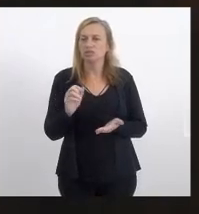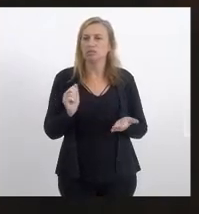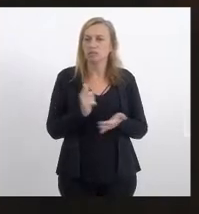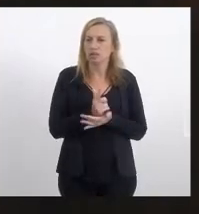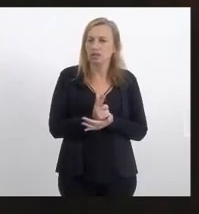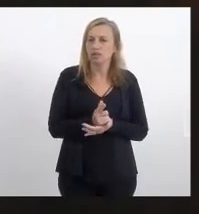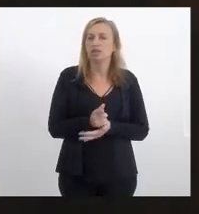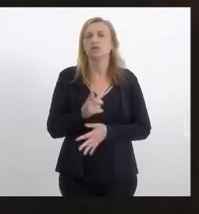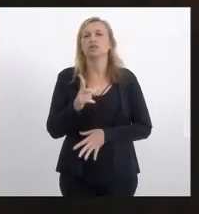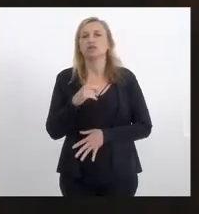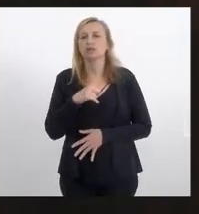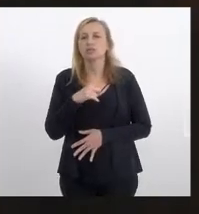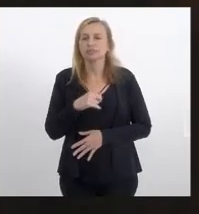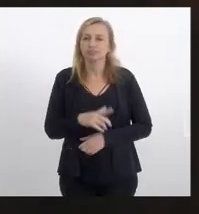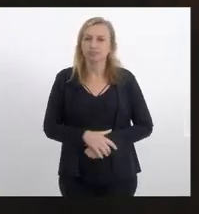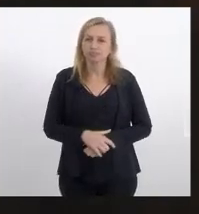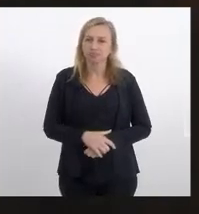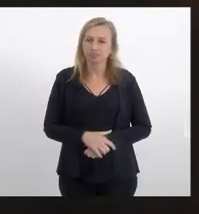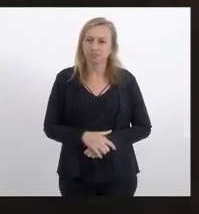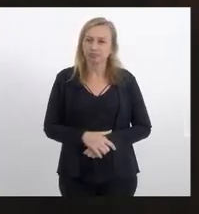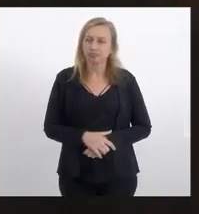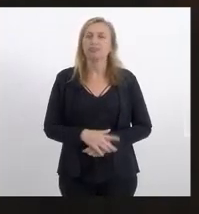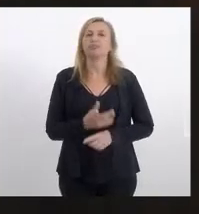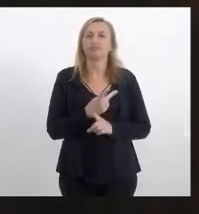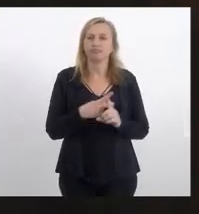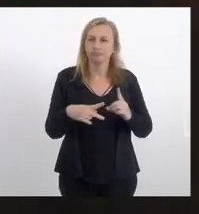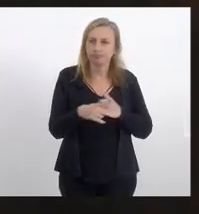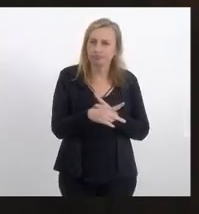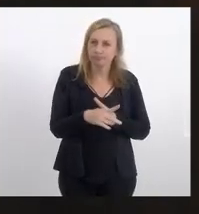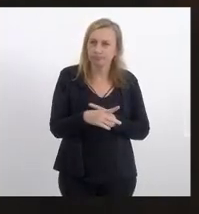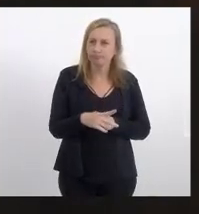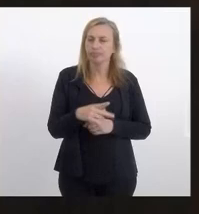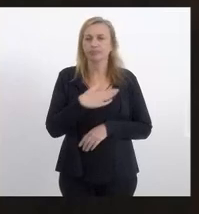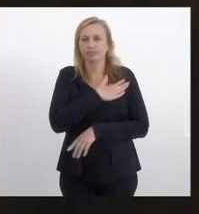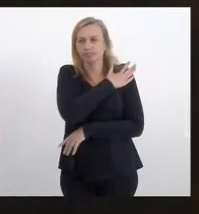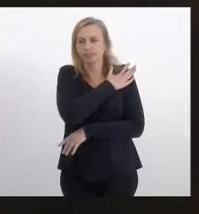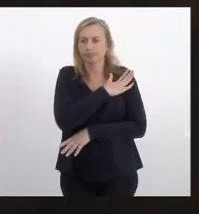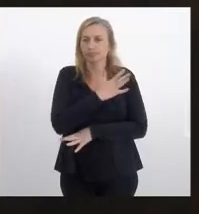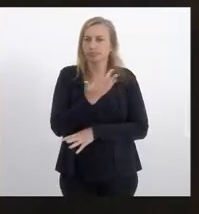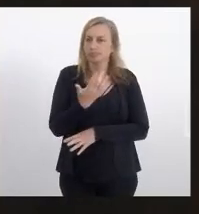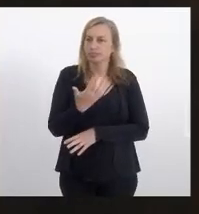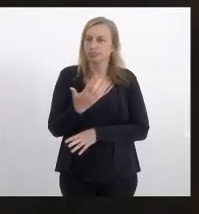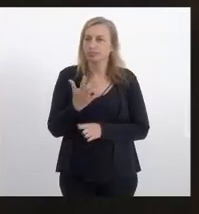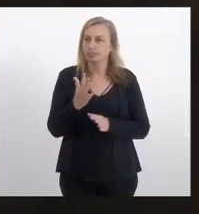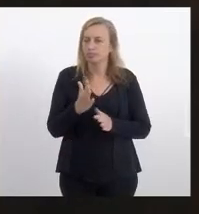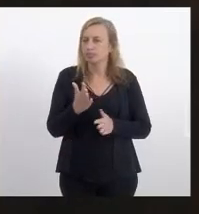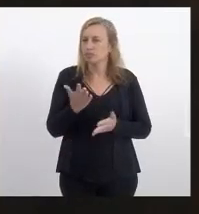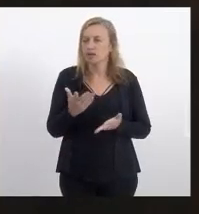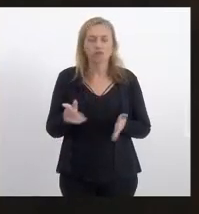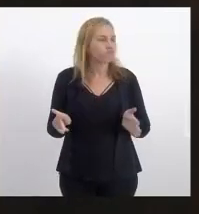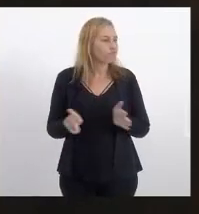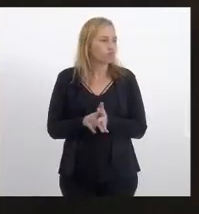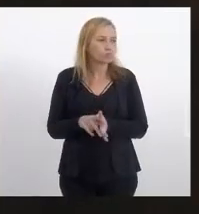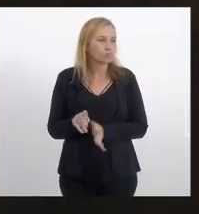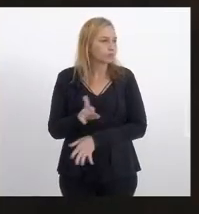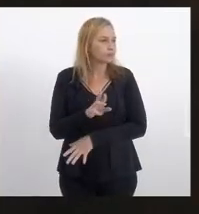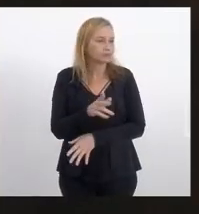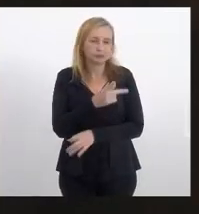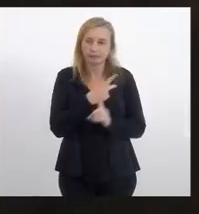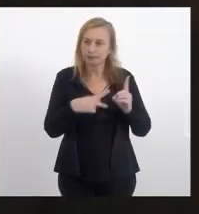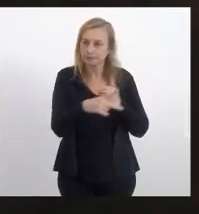nós temos os petizes da Previdência que militaram agora não faz parte da Previdência